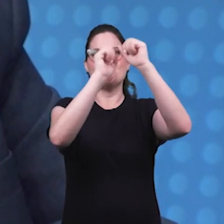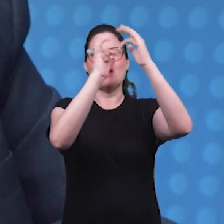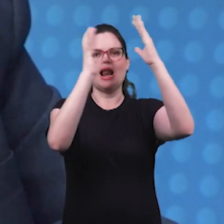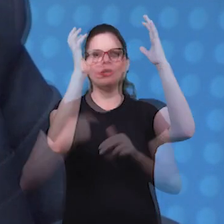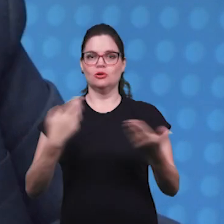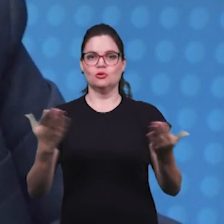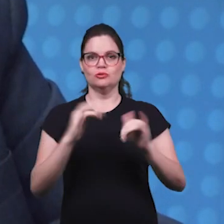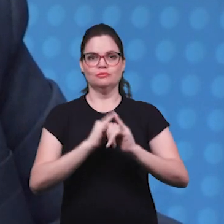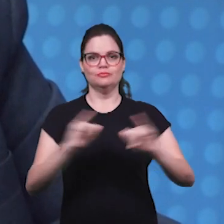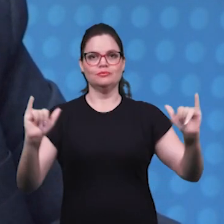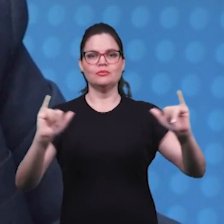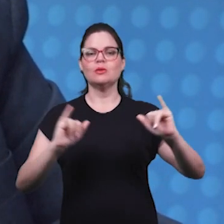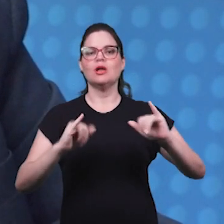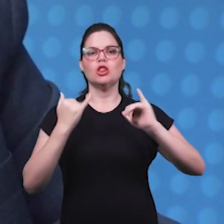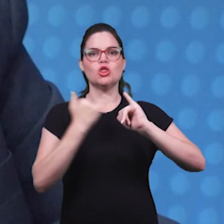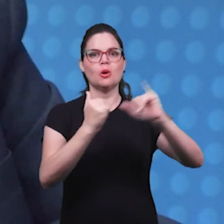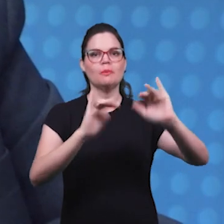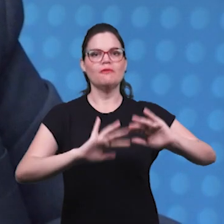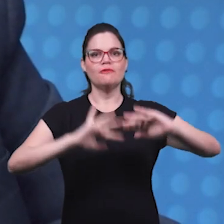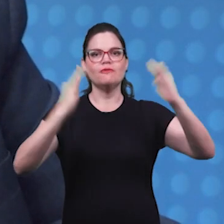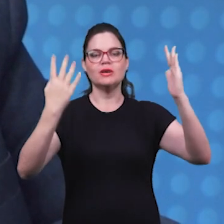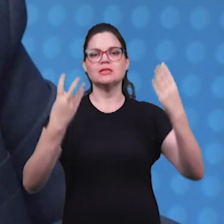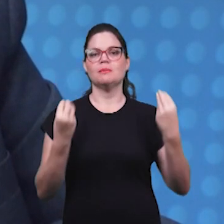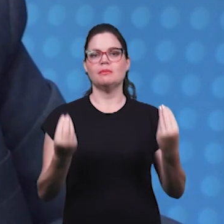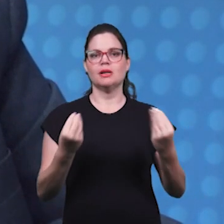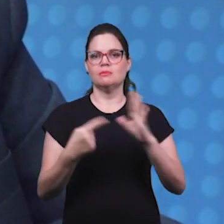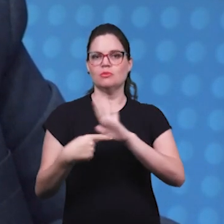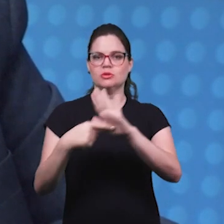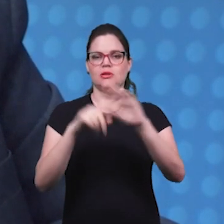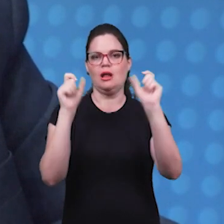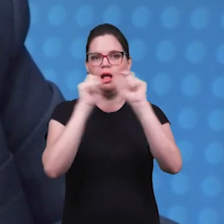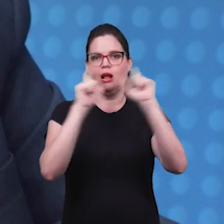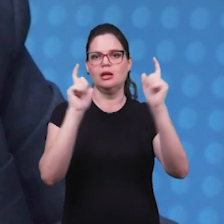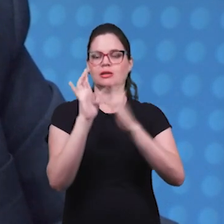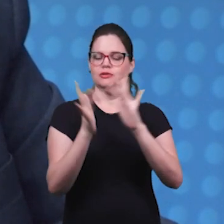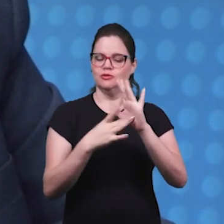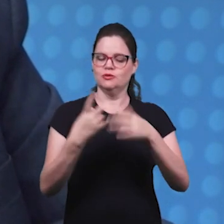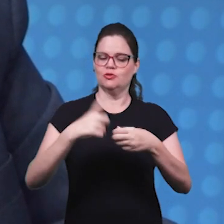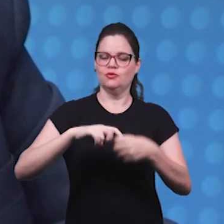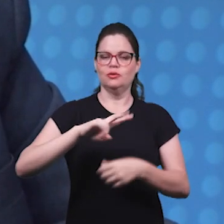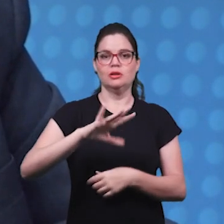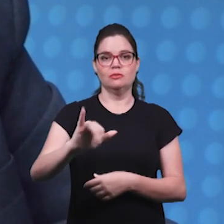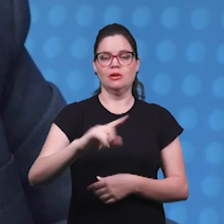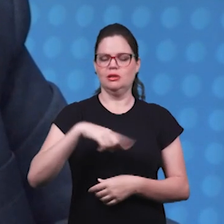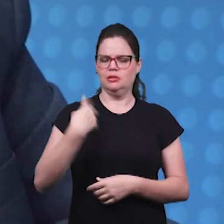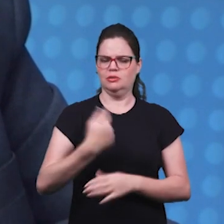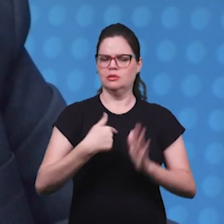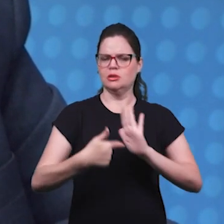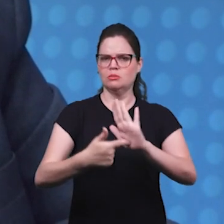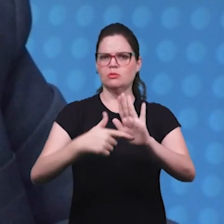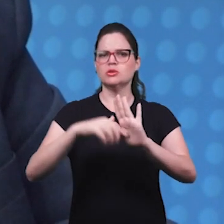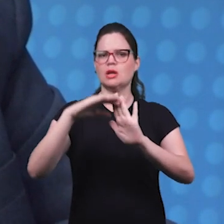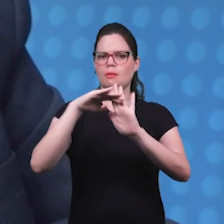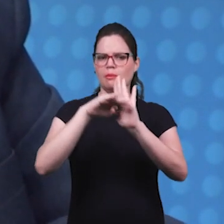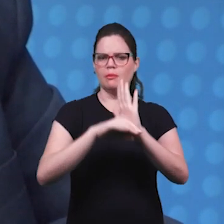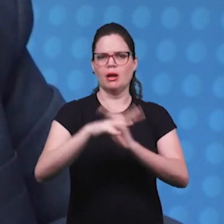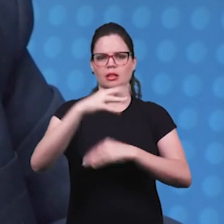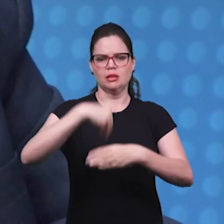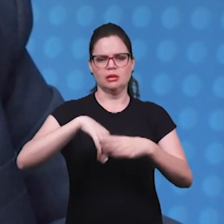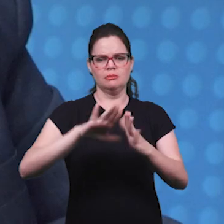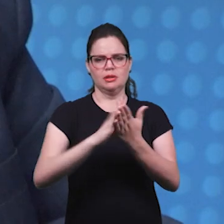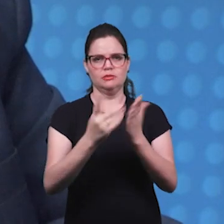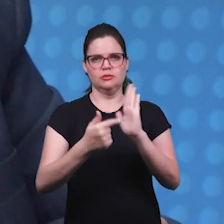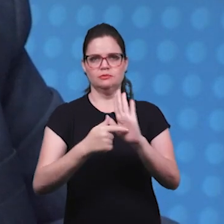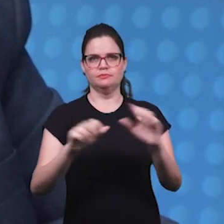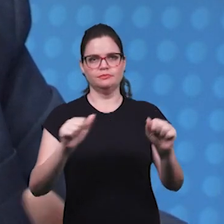retirada. Jesus está às portas. E nós estamos demonstrando isso na palavra, de maneira da